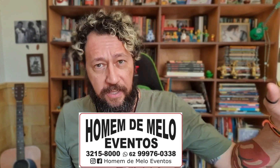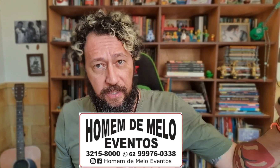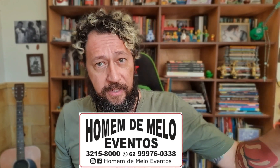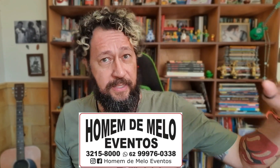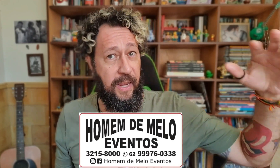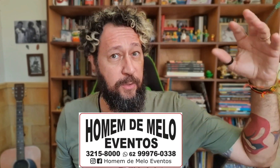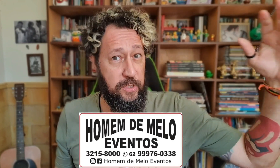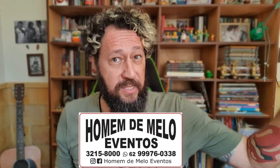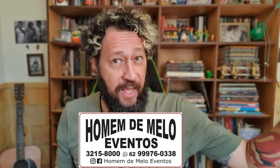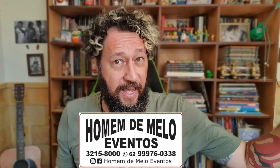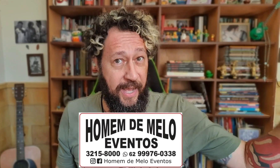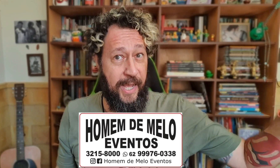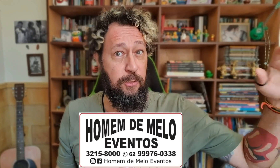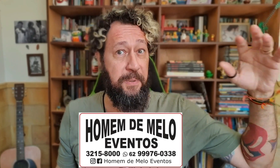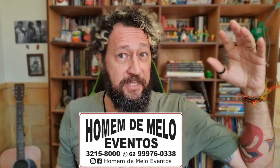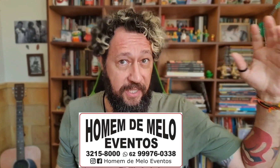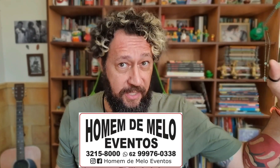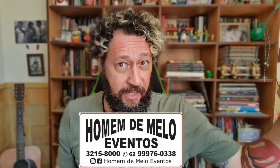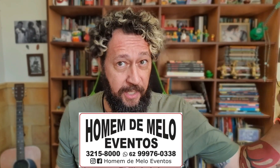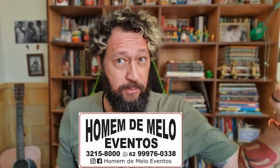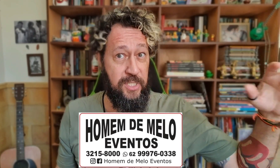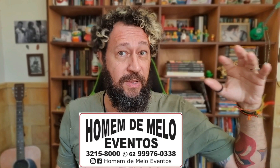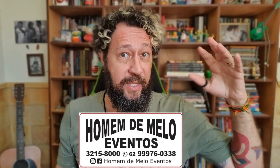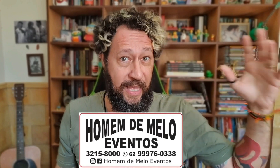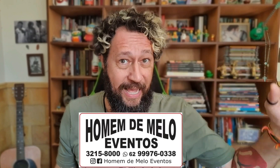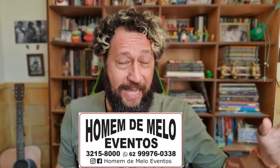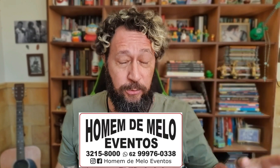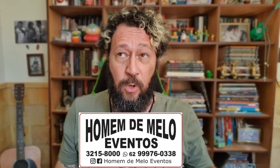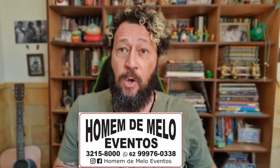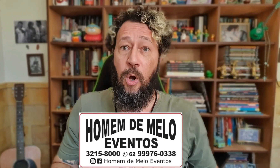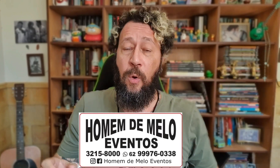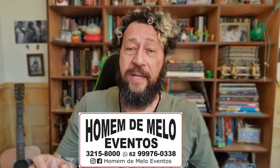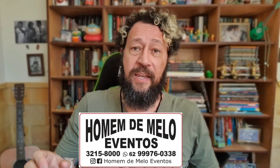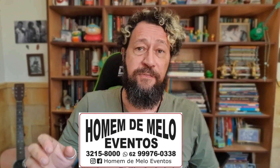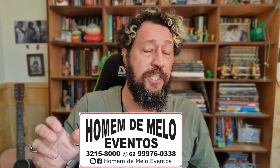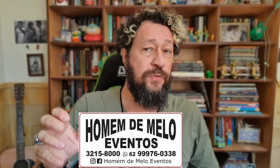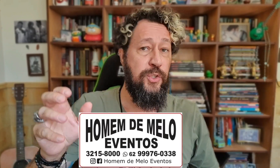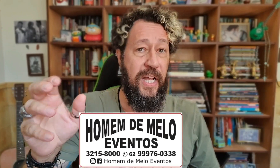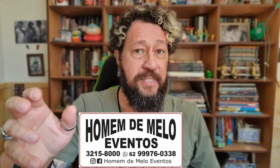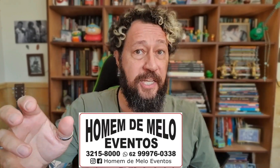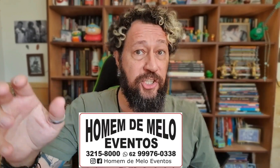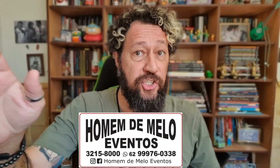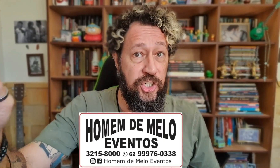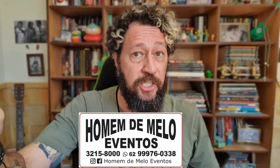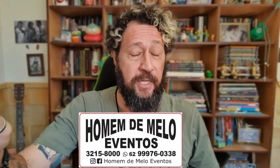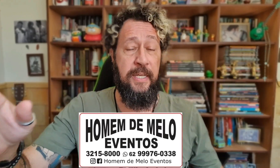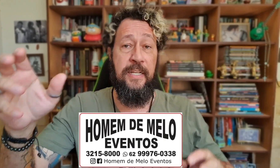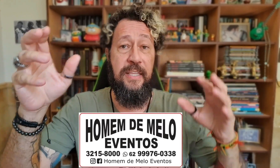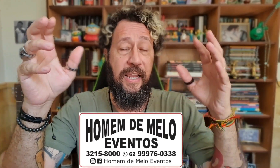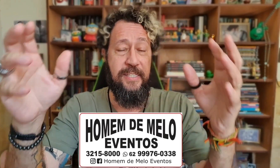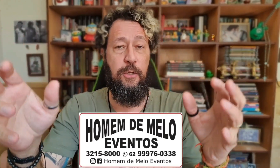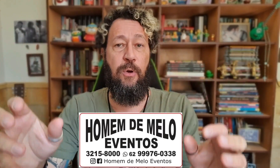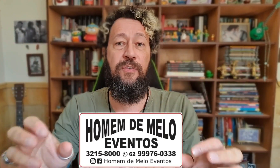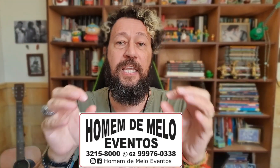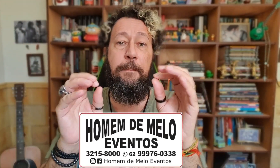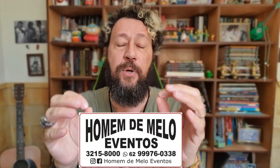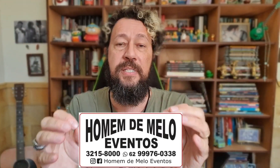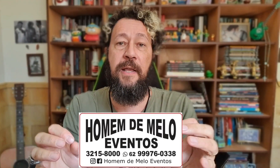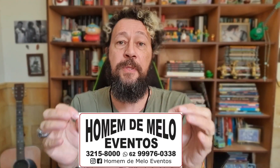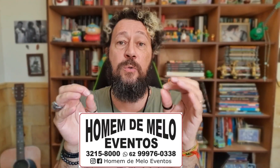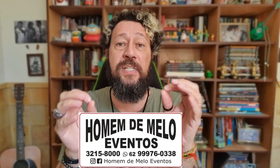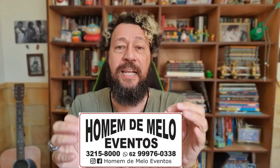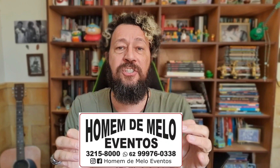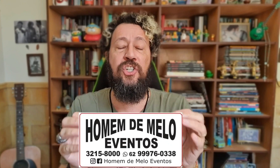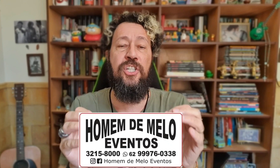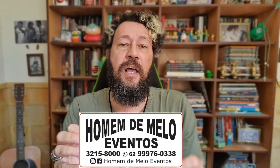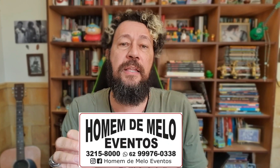DVD que tá lá encostado perdendo sendo arranhado ou aquela fita de vídeo cassete antiga que tá lá sendo mofada Pois